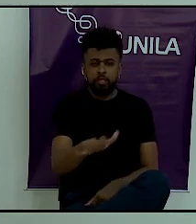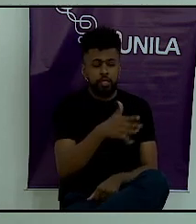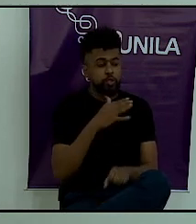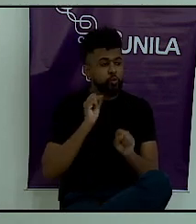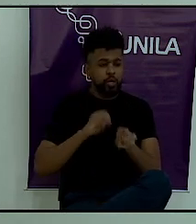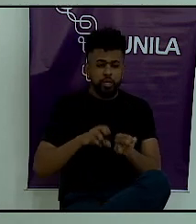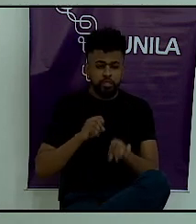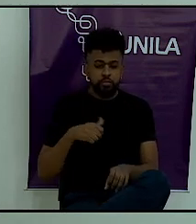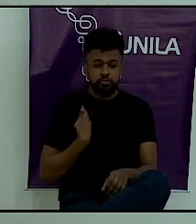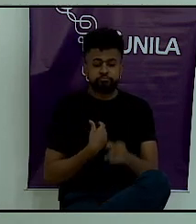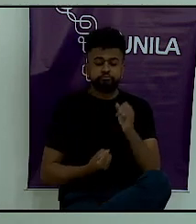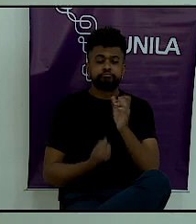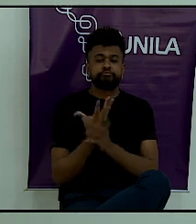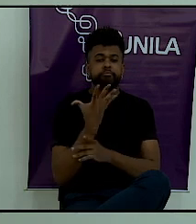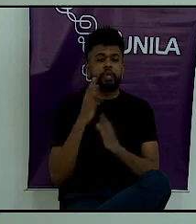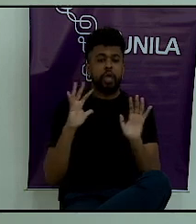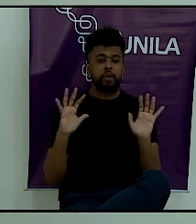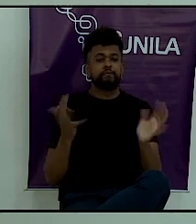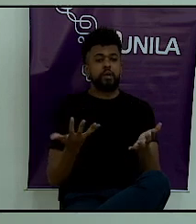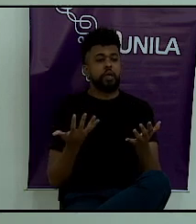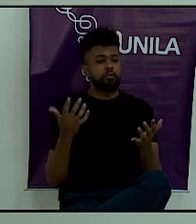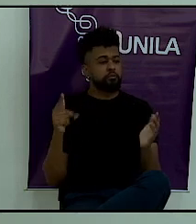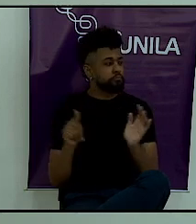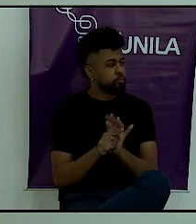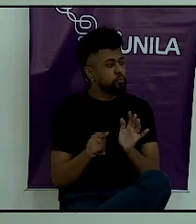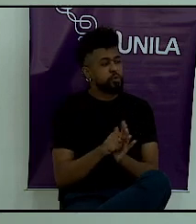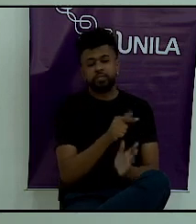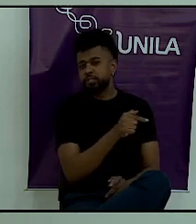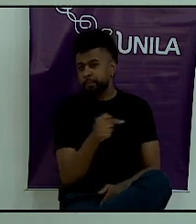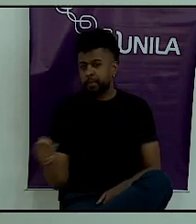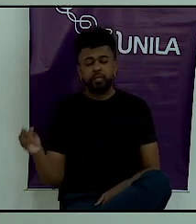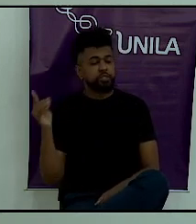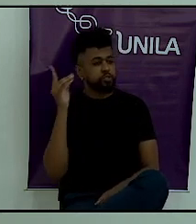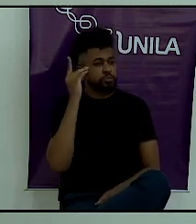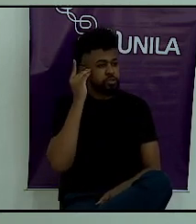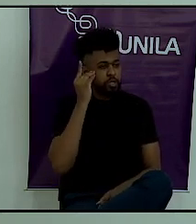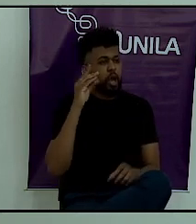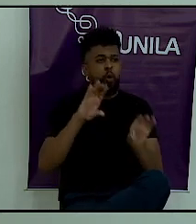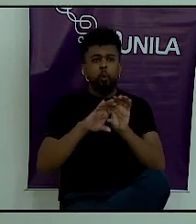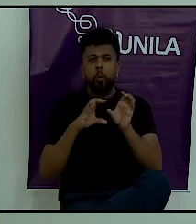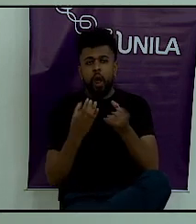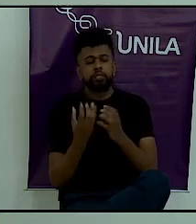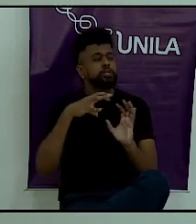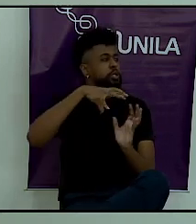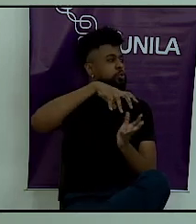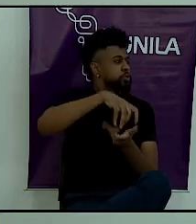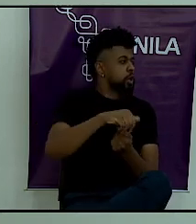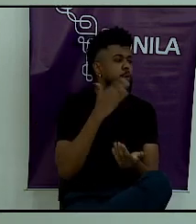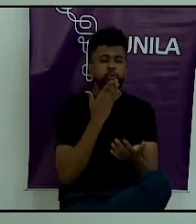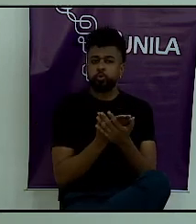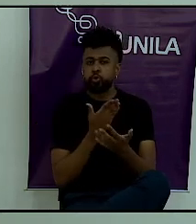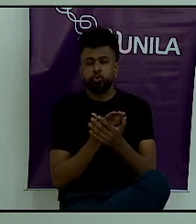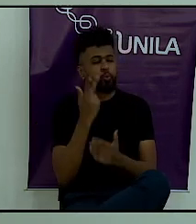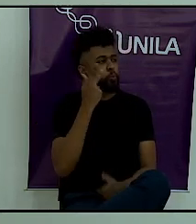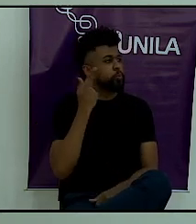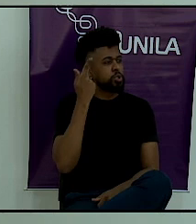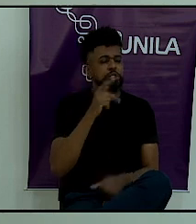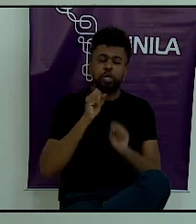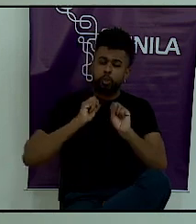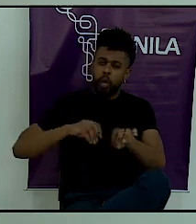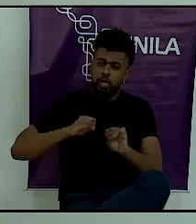educação, quando nós realizamos eventos tais como a Semana da Síndrome de Down, o Congresso Internacional de Estudos sobre Políticas